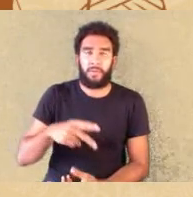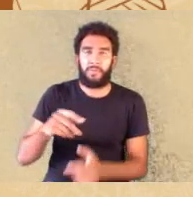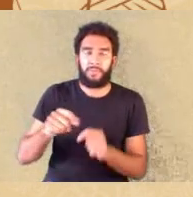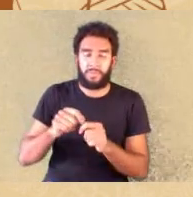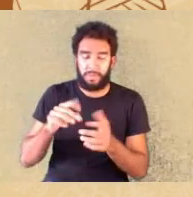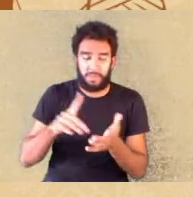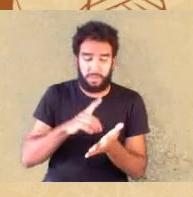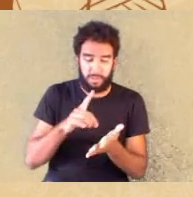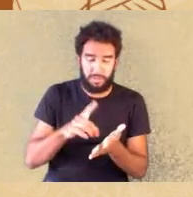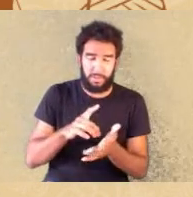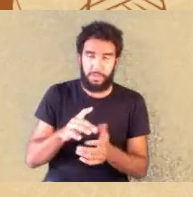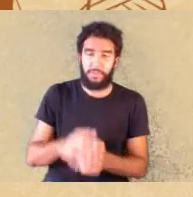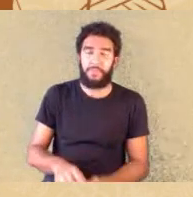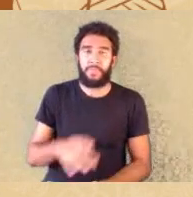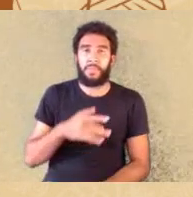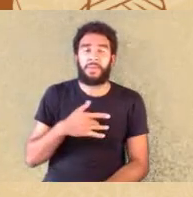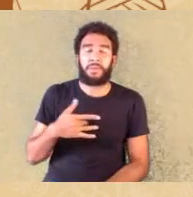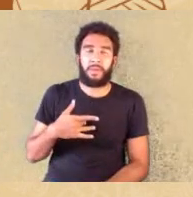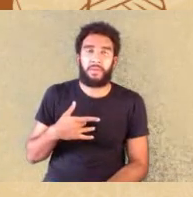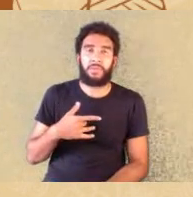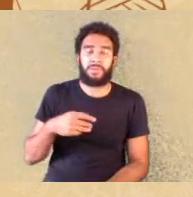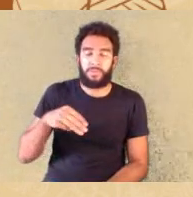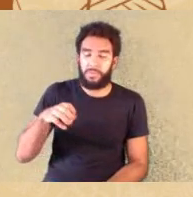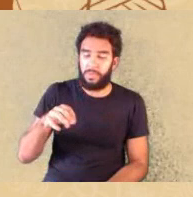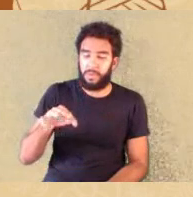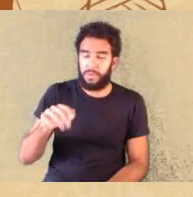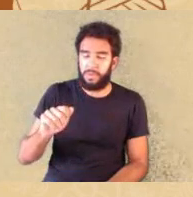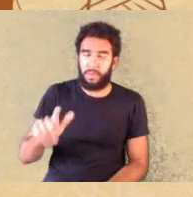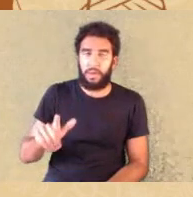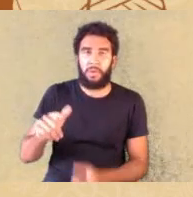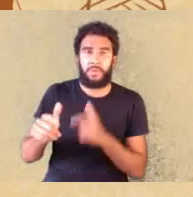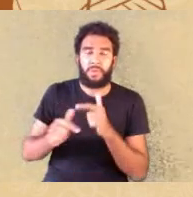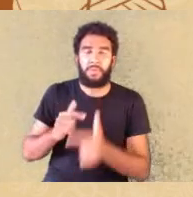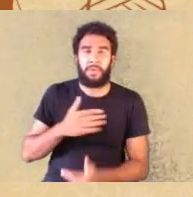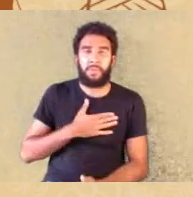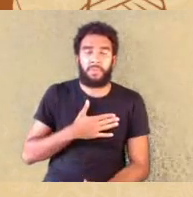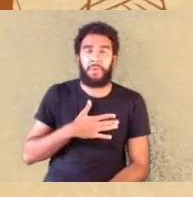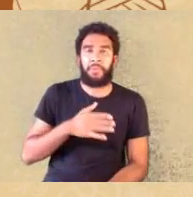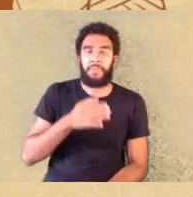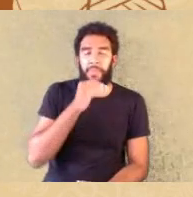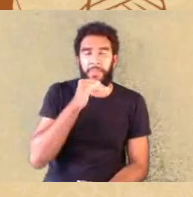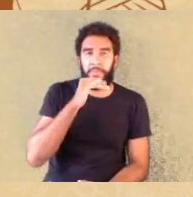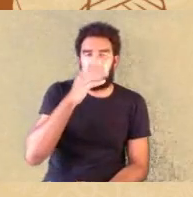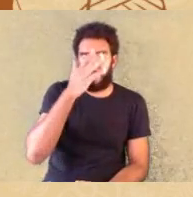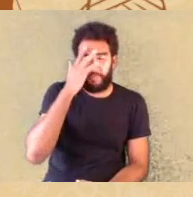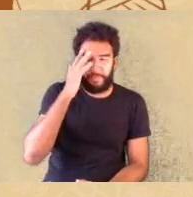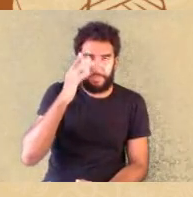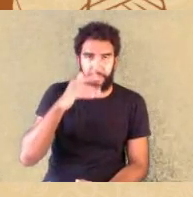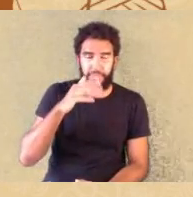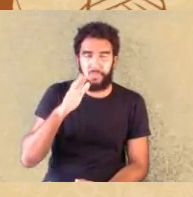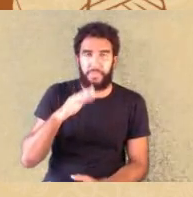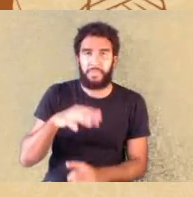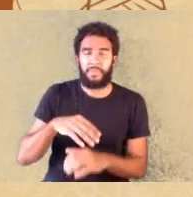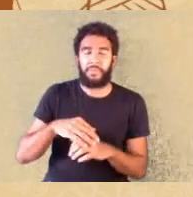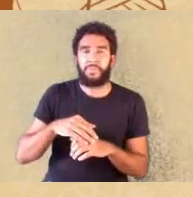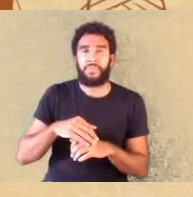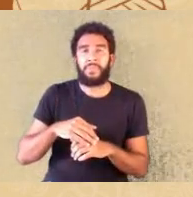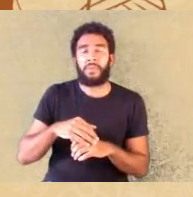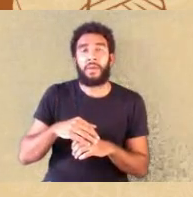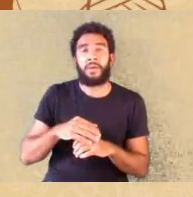mais atenção, não para o meu trabalho, mas para os colegas Boia Júnior e o Narciso Marromana, porque o